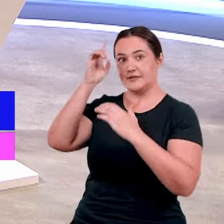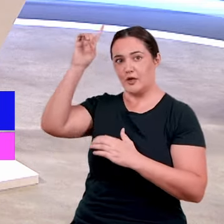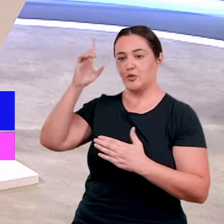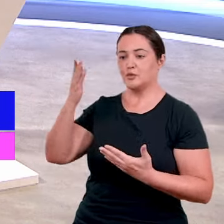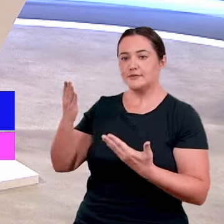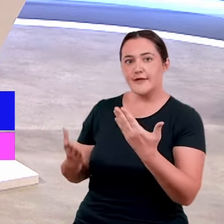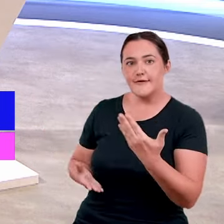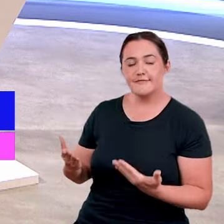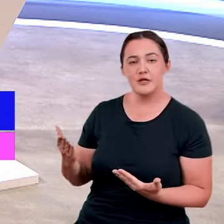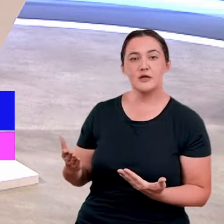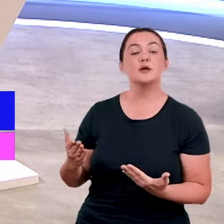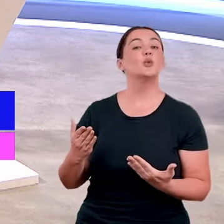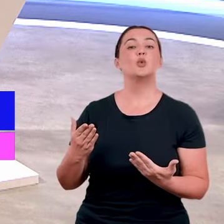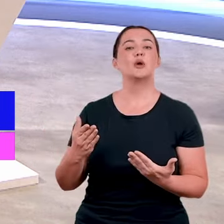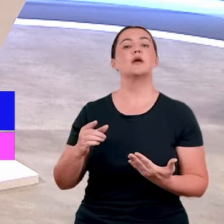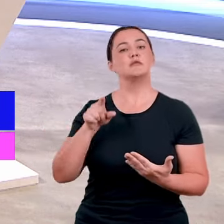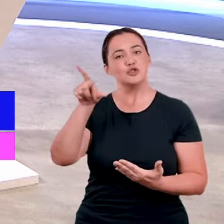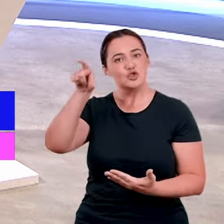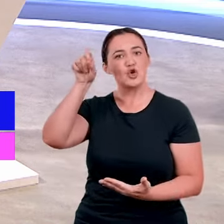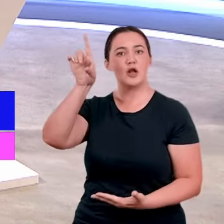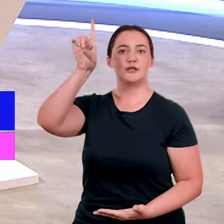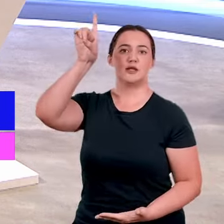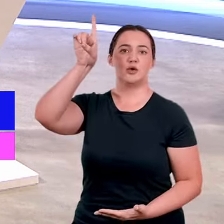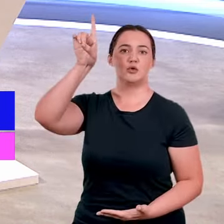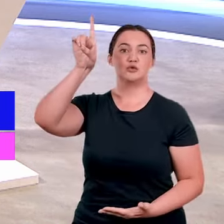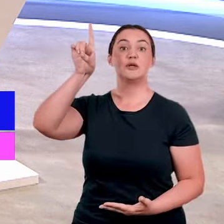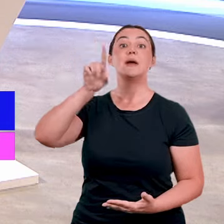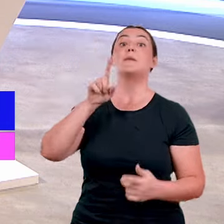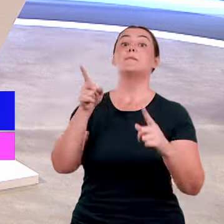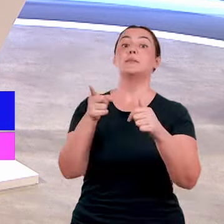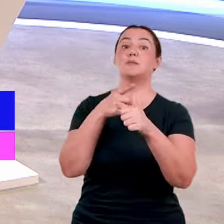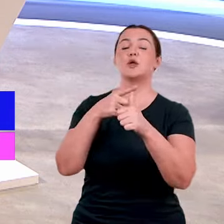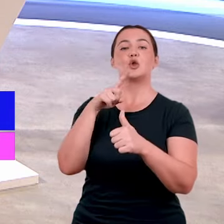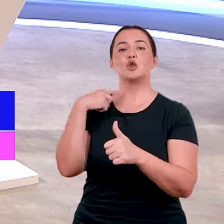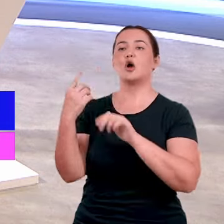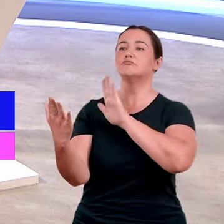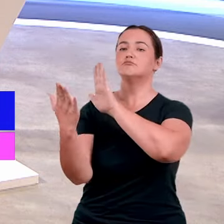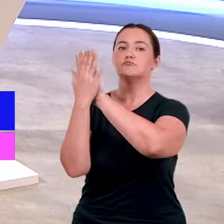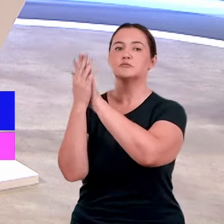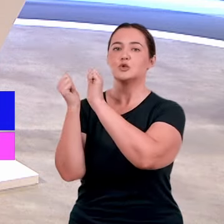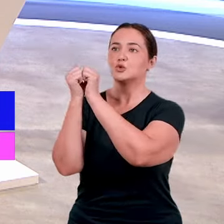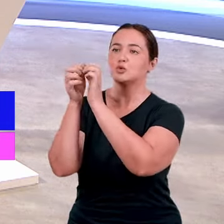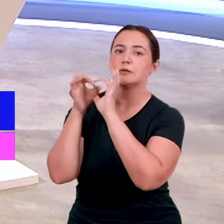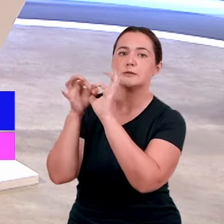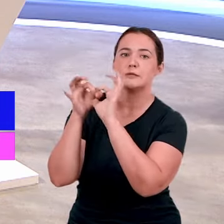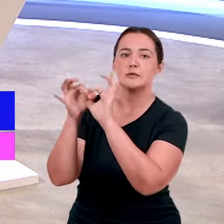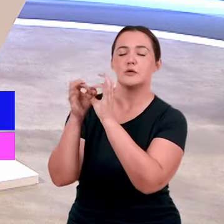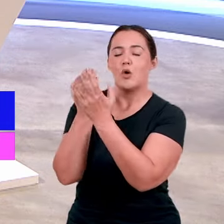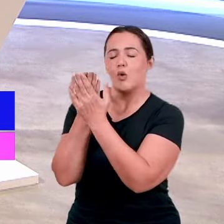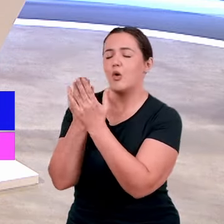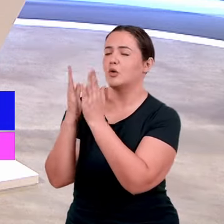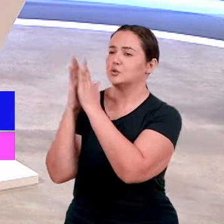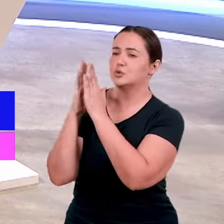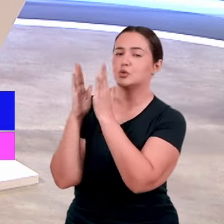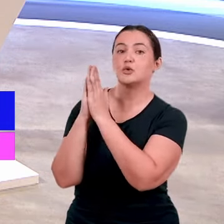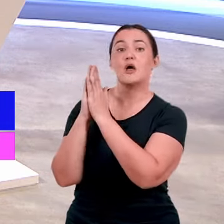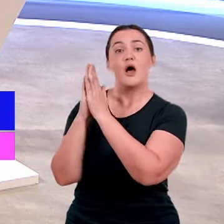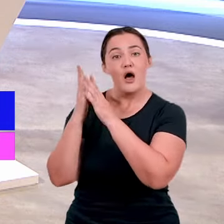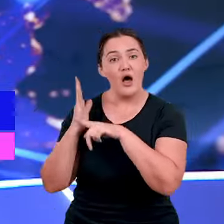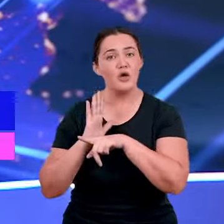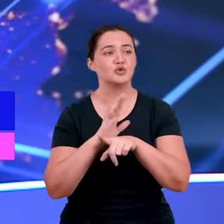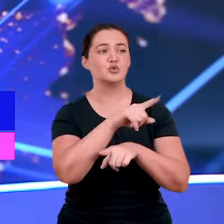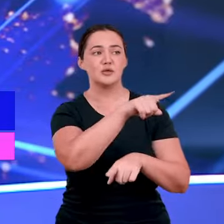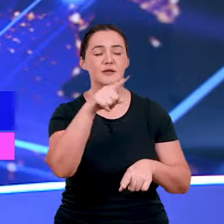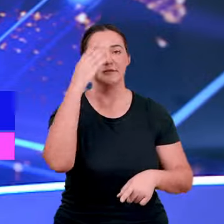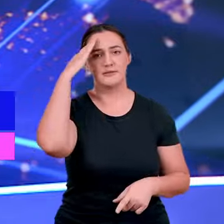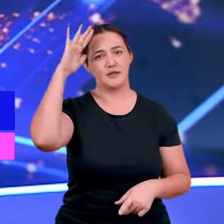Deus. Ora, o que nós mais queremos é ir para Deus e ajudar a nossa família a ter o encontro com Deus. E o que fazer? Eu sei